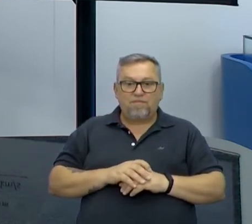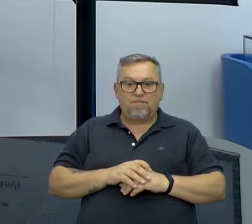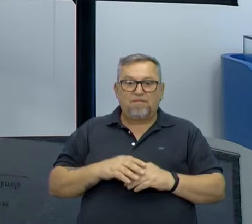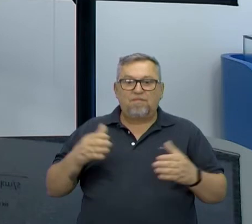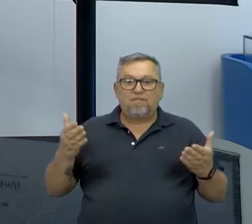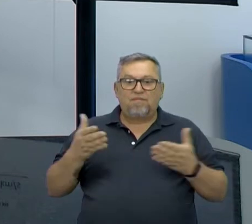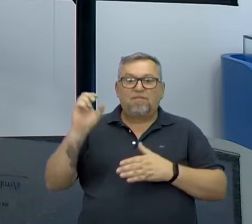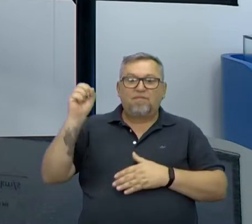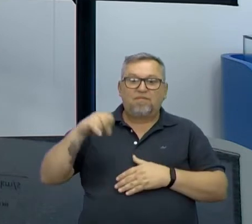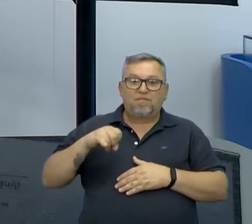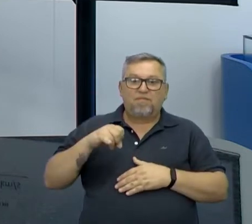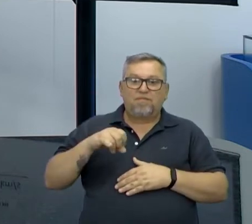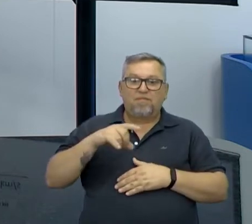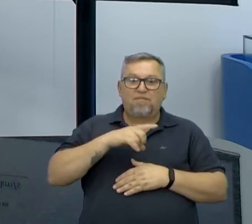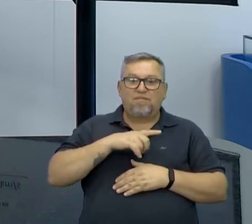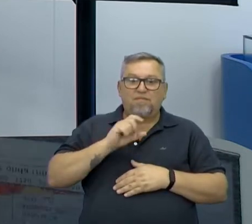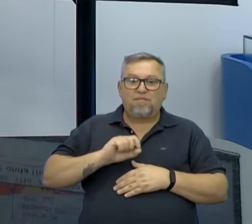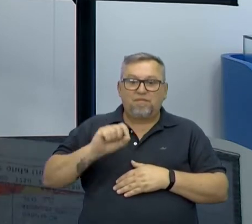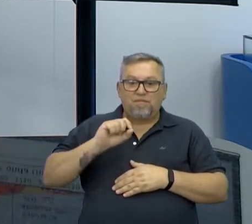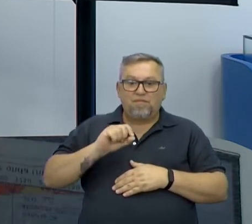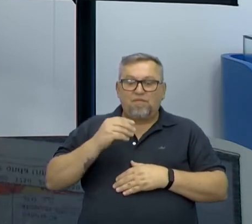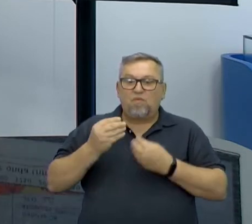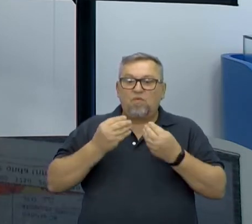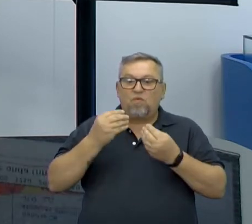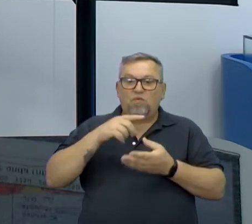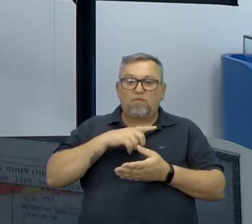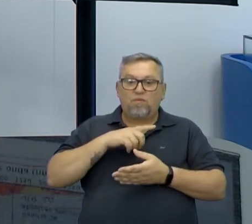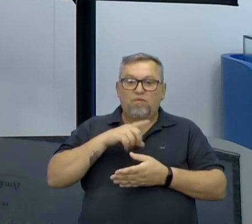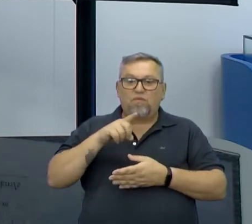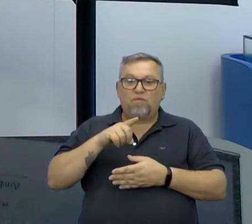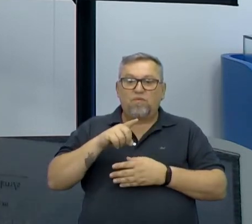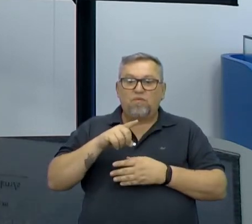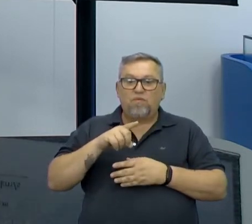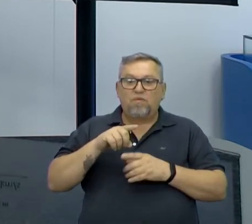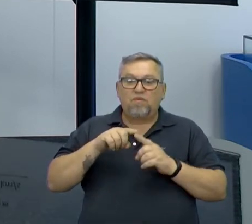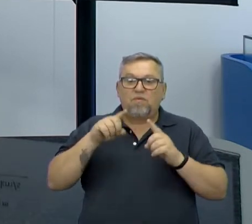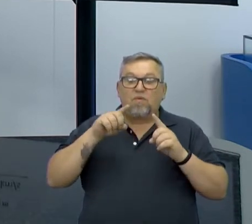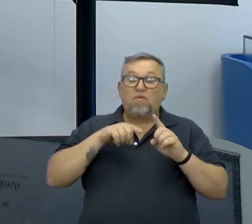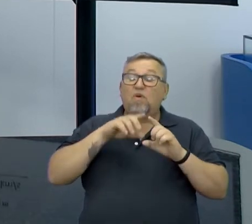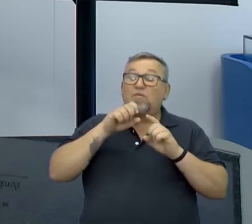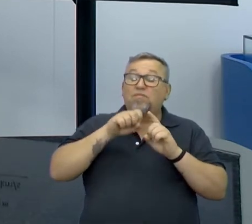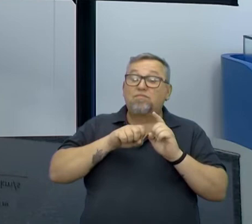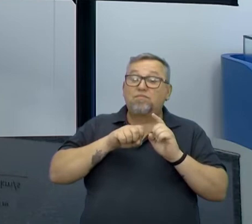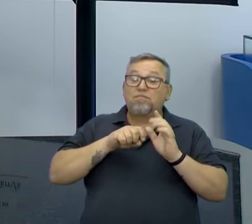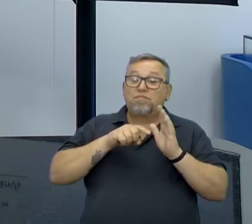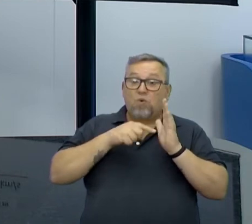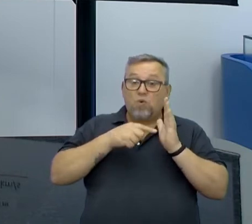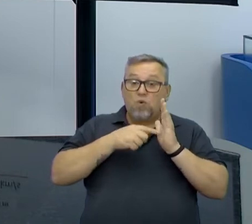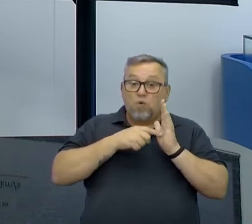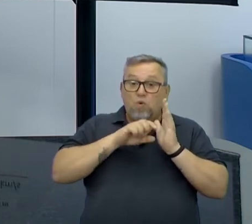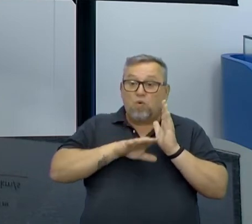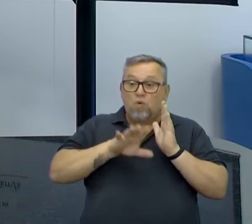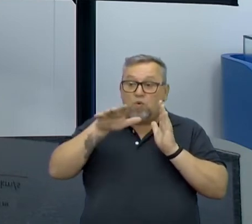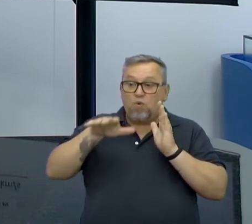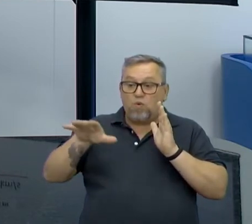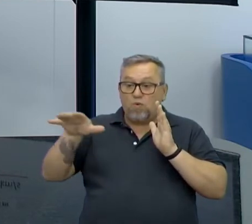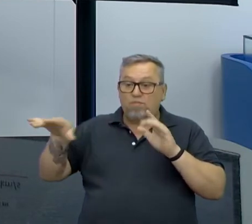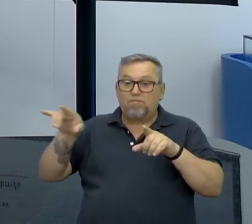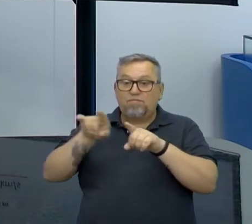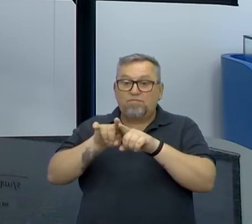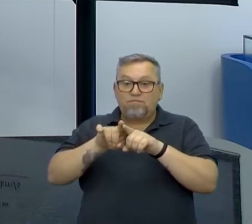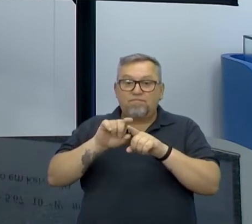Agora sim! Então eu sei como que aqui o espectro, como que é a radiação, como que é a transmissão de